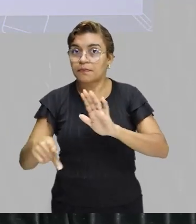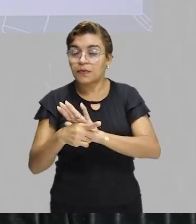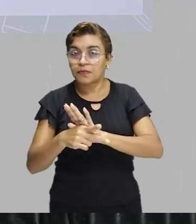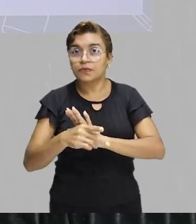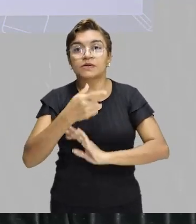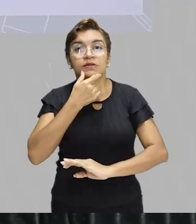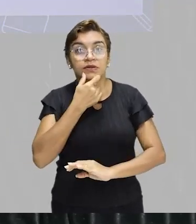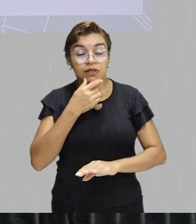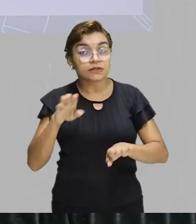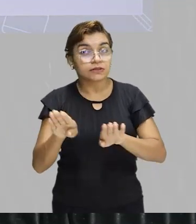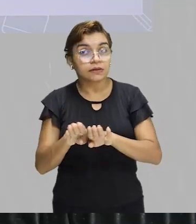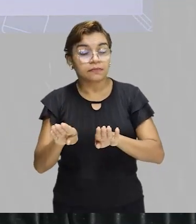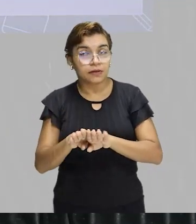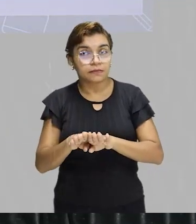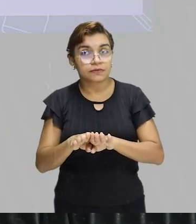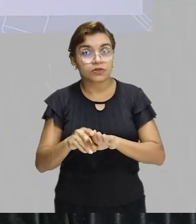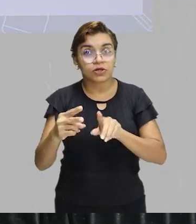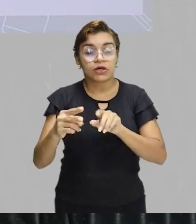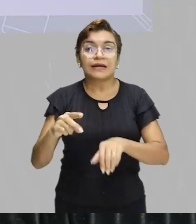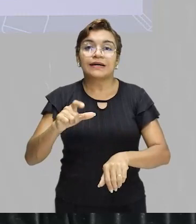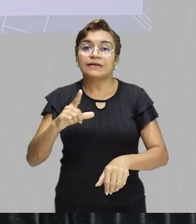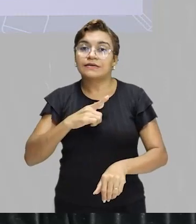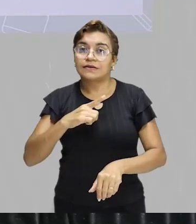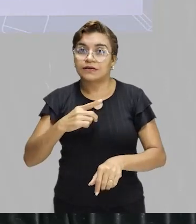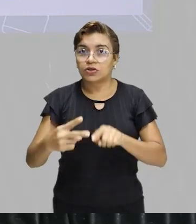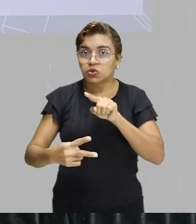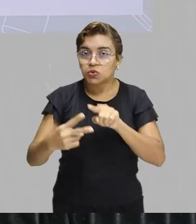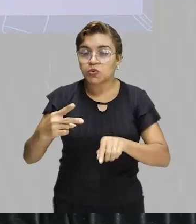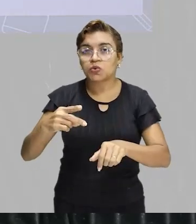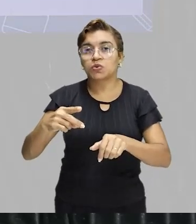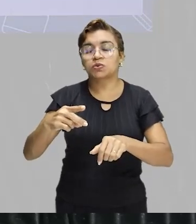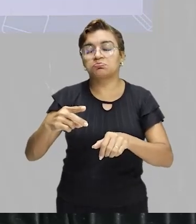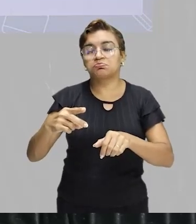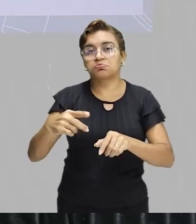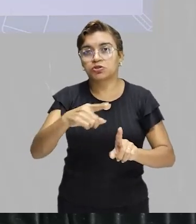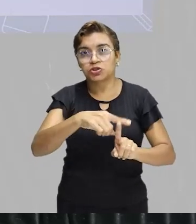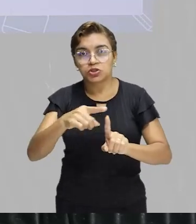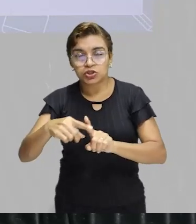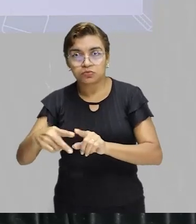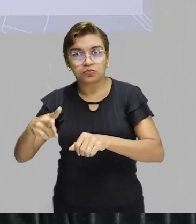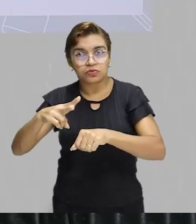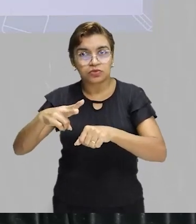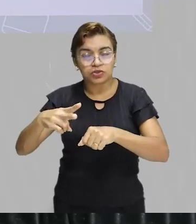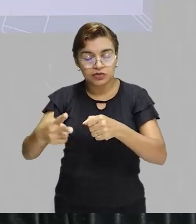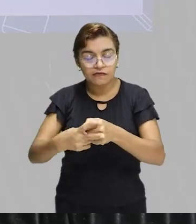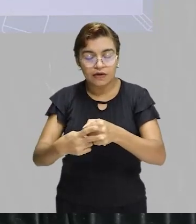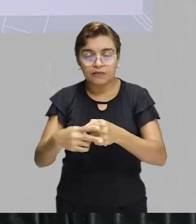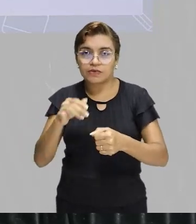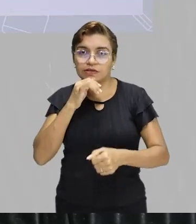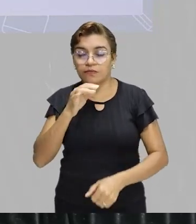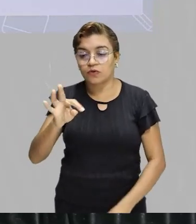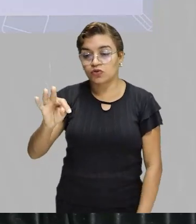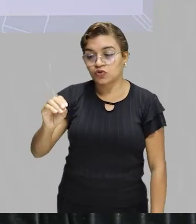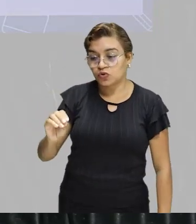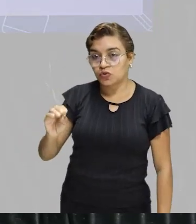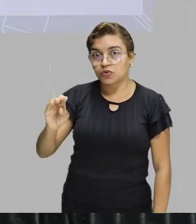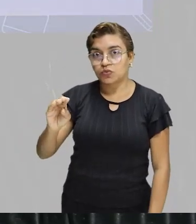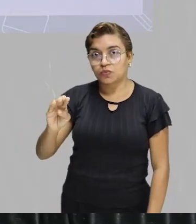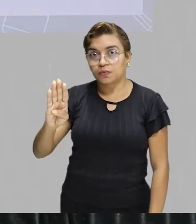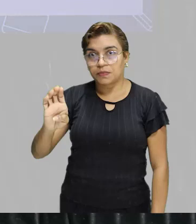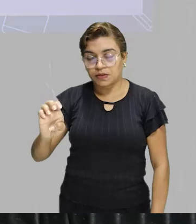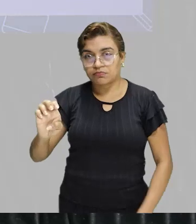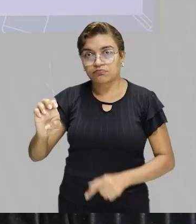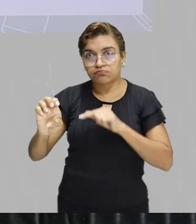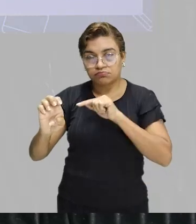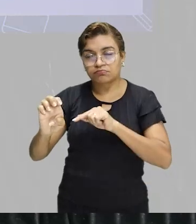inglesa. No inglês, nós temos dois tipos de verbo. Os verbos que são autônomos, como o caso do verbo to be, que ele mesmo